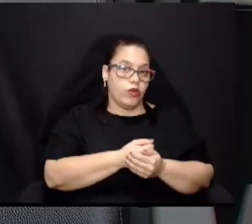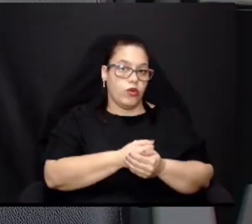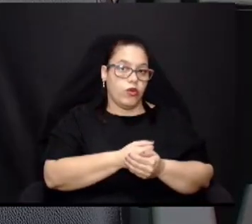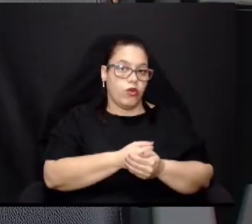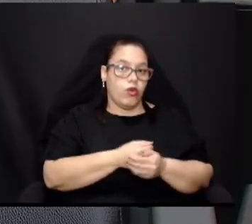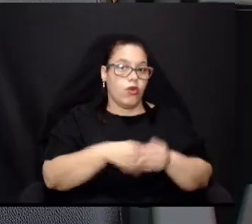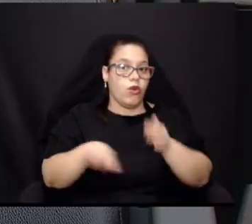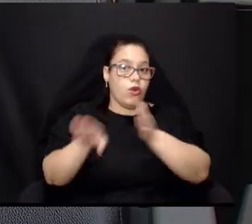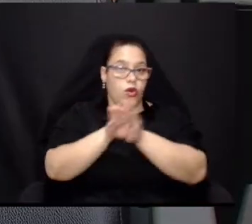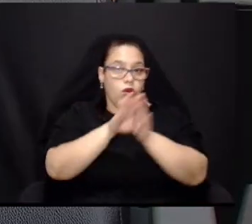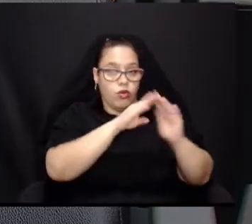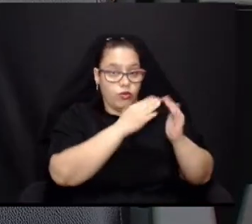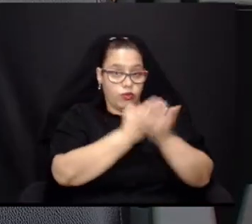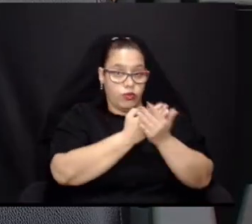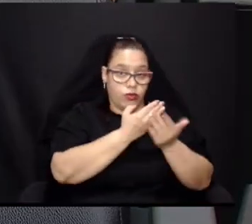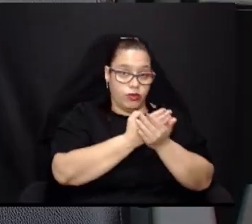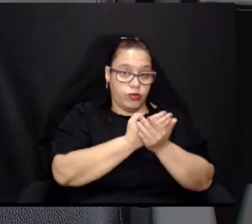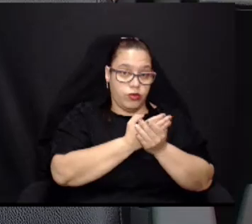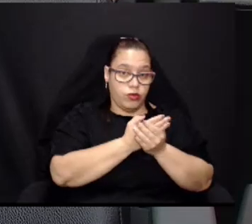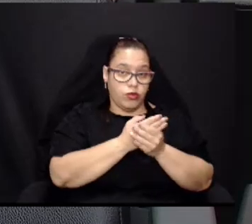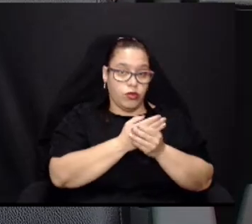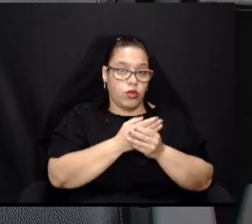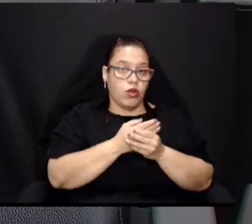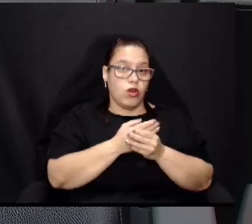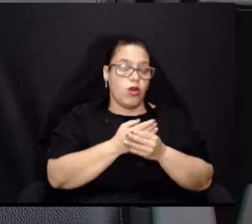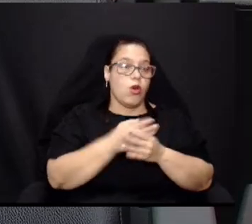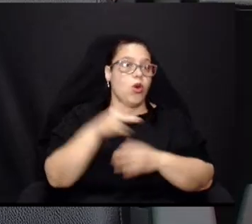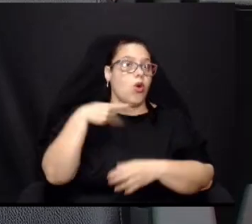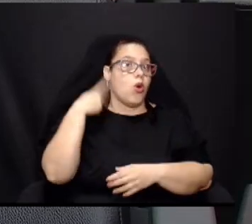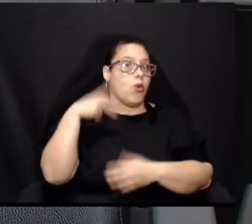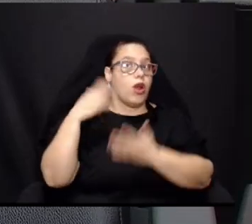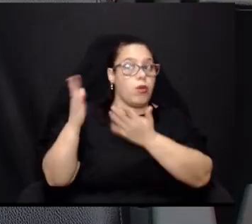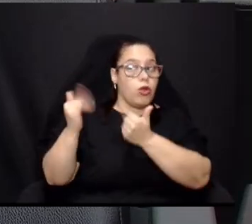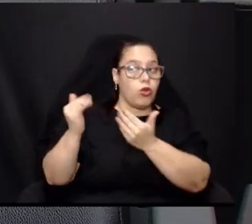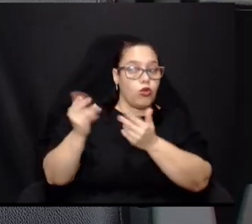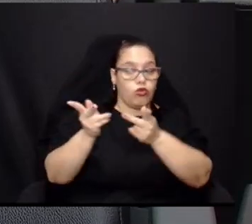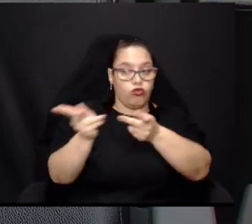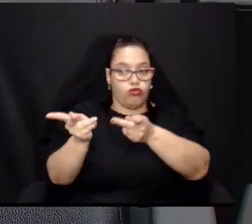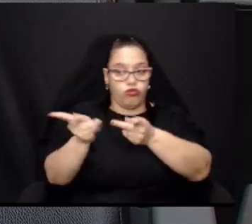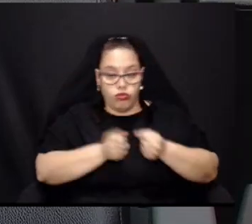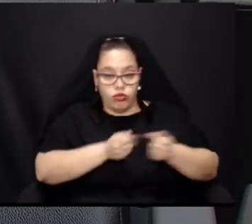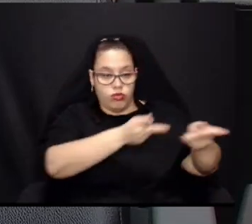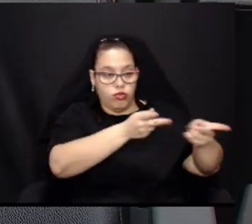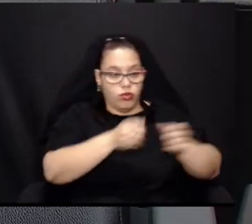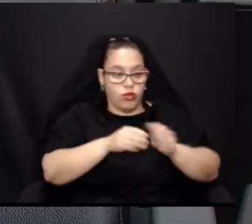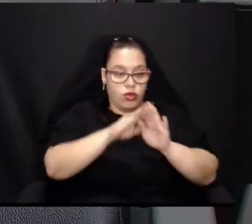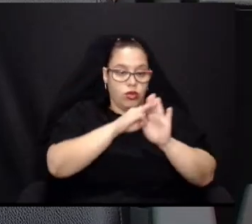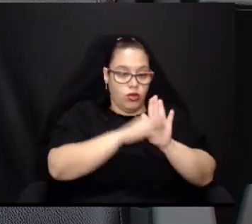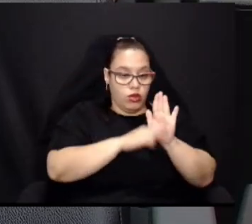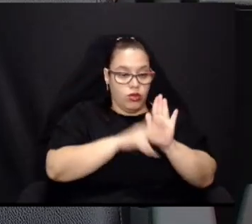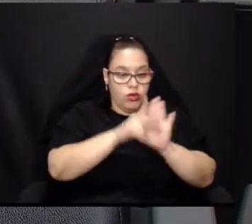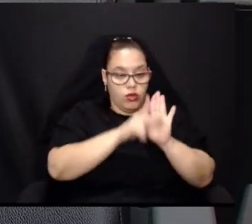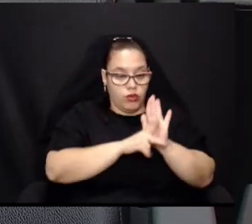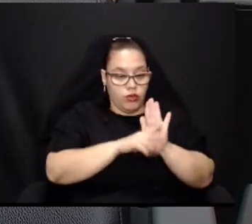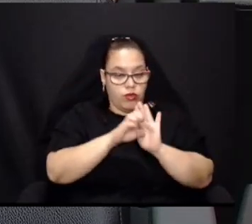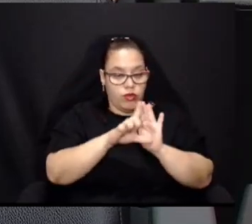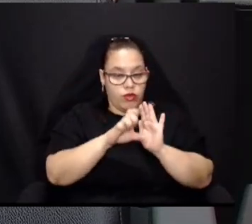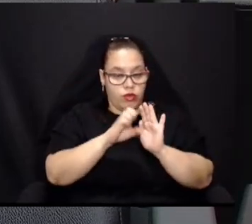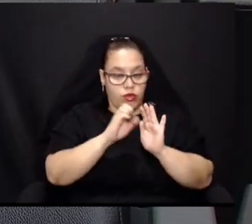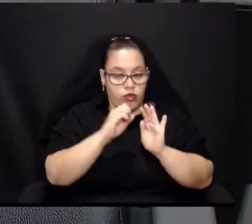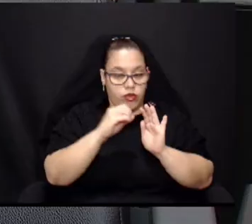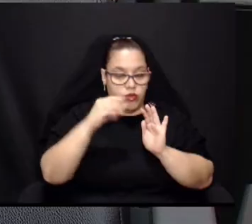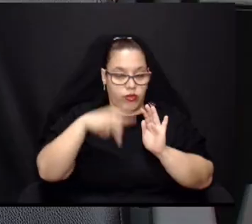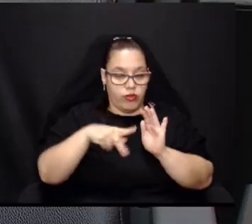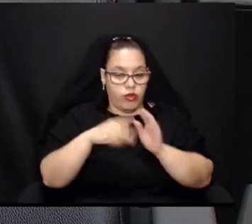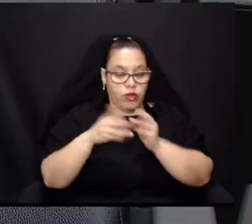o Parlamento Jovem, ou que elas visitam, né, em alguns projetos da Elecamp, visitam as escolas, elas acabam levando também,